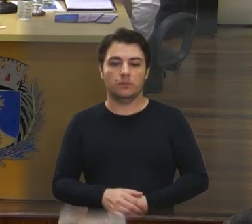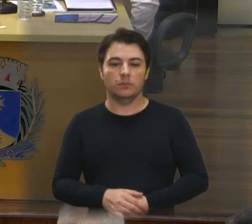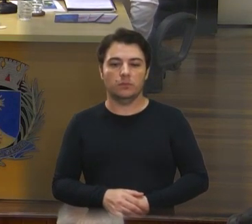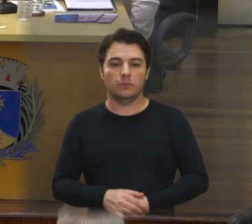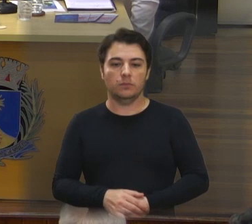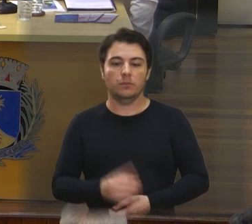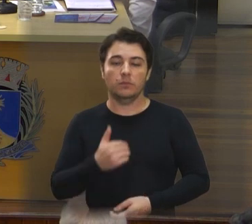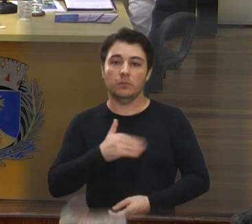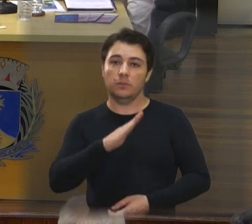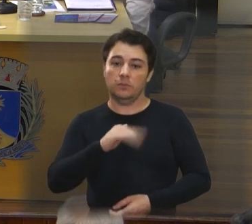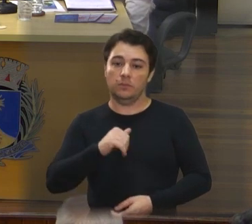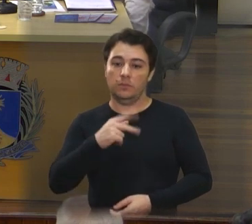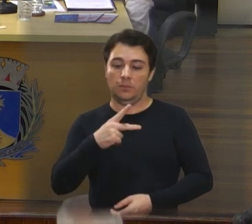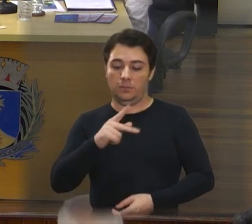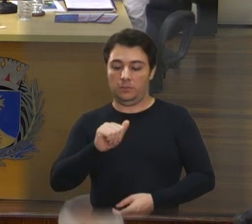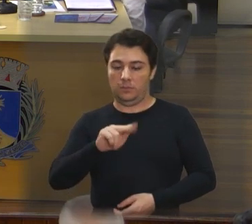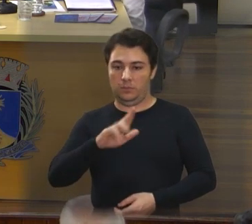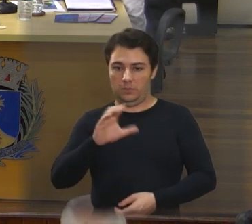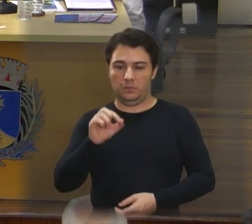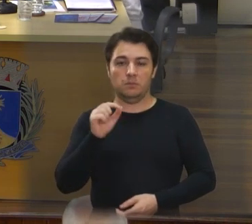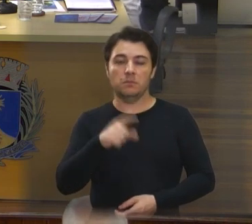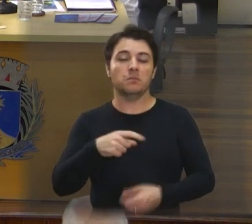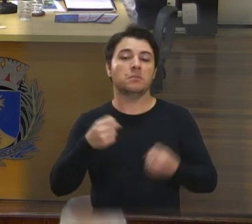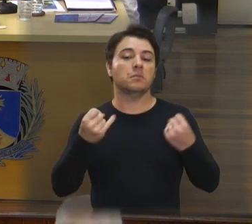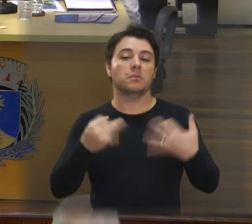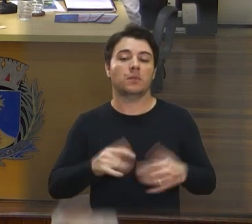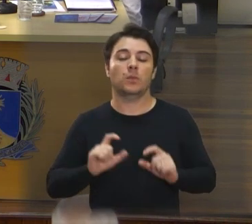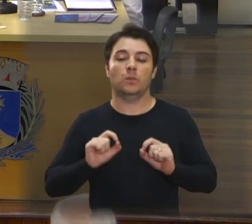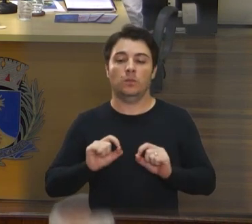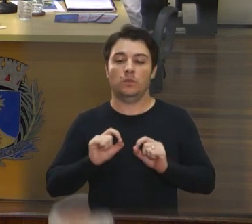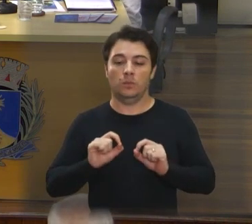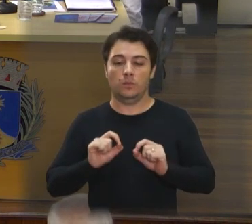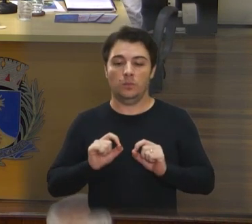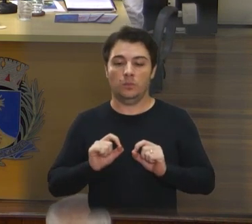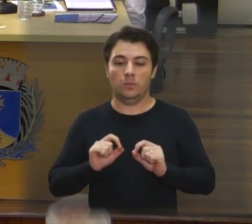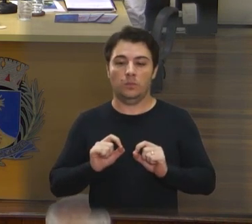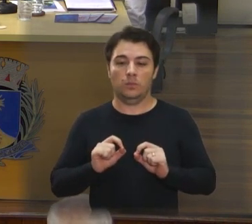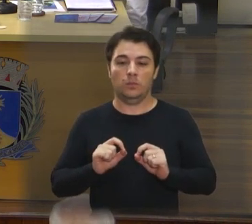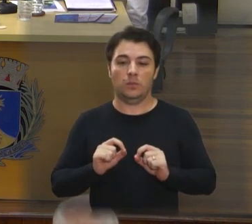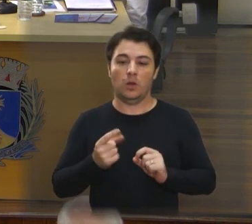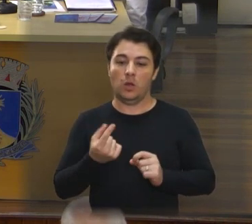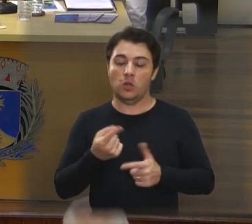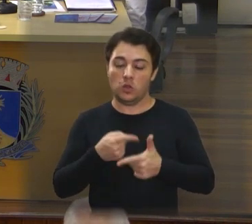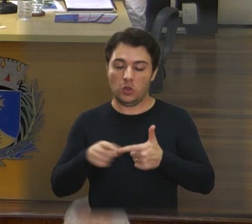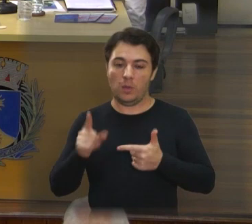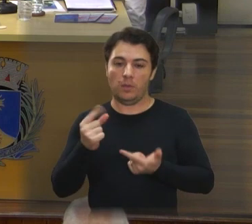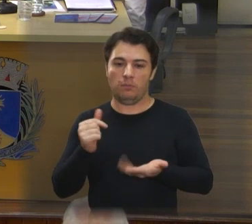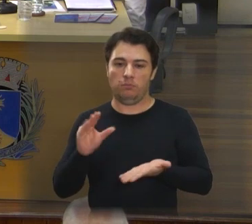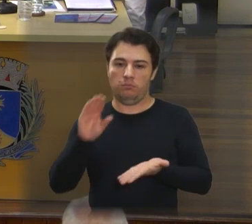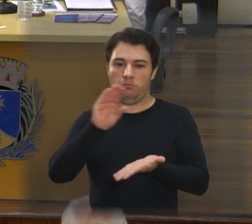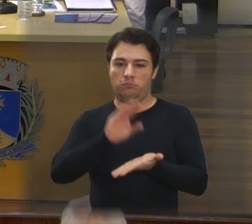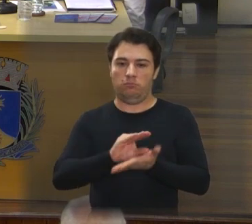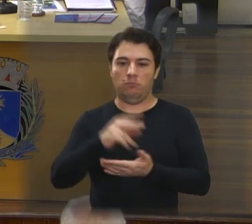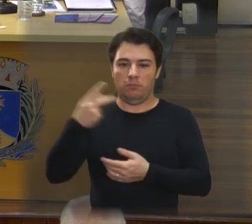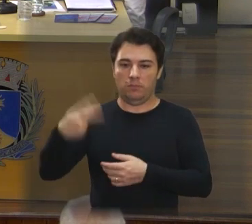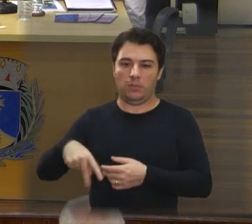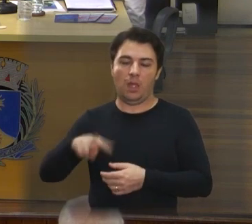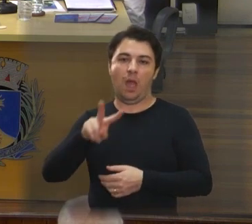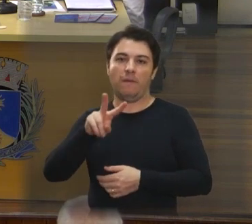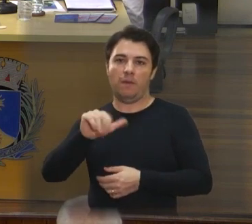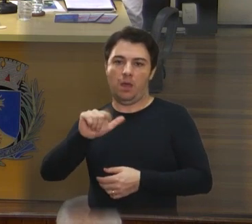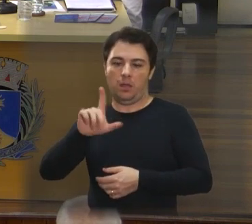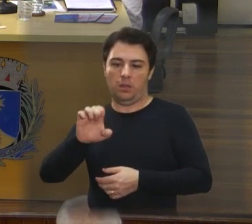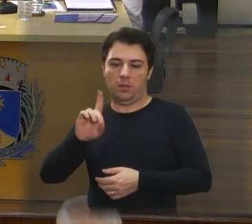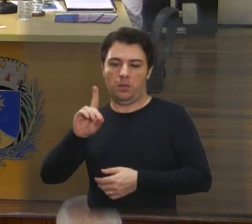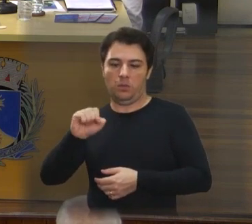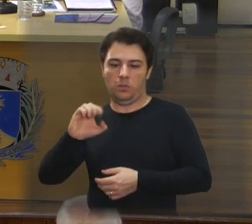convidar o Paulo só para lhe dar um posicionamento referente os investimentos aqui nessa região do Vale